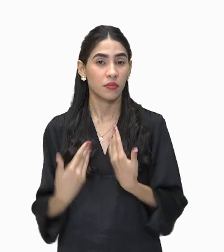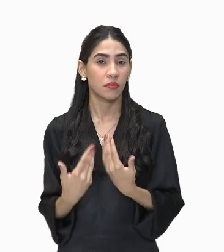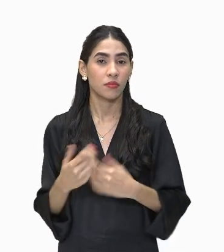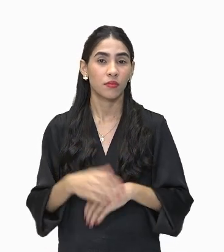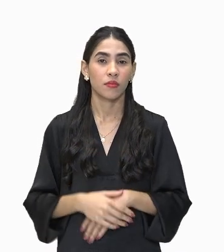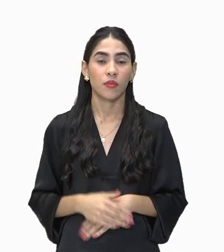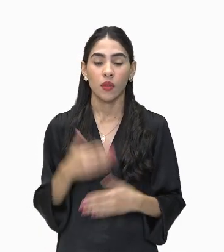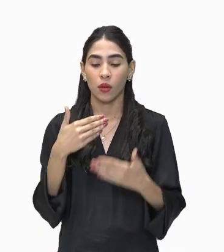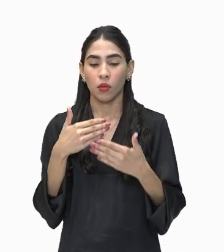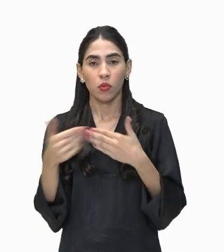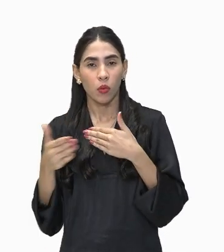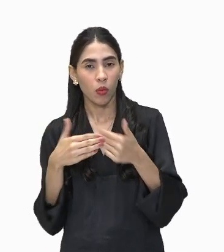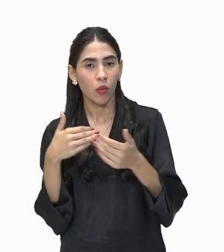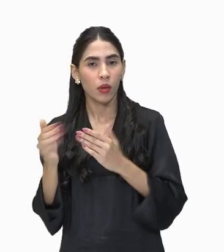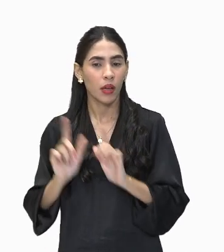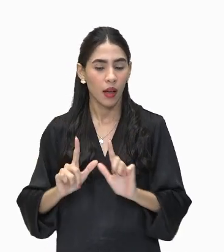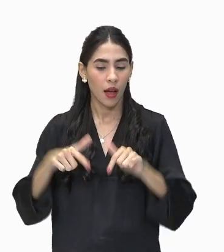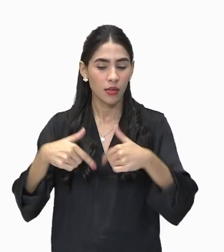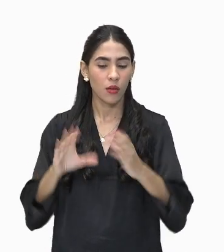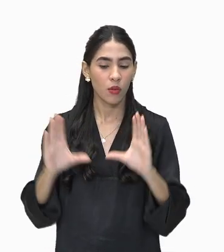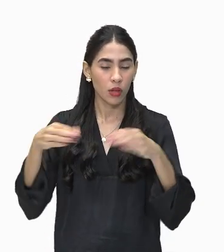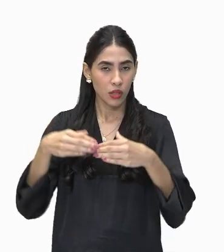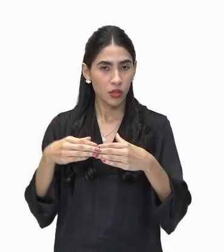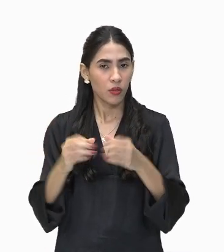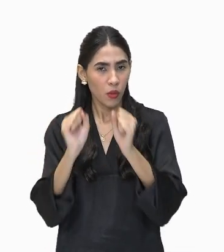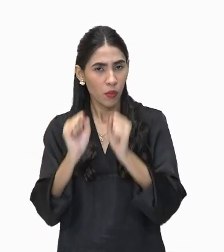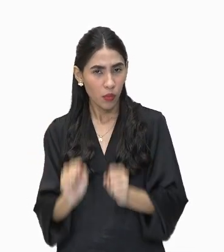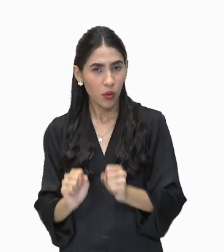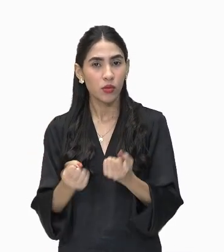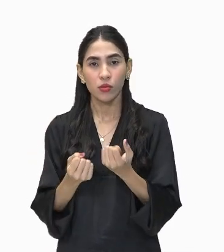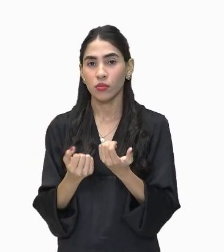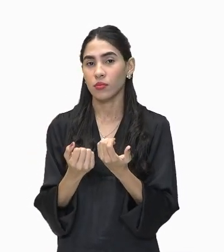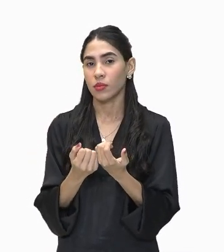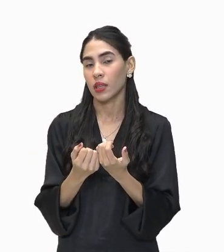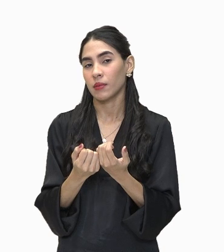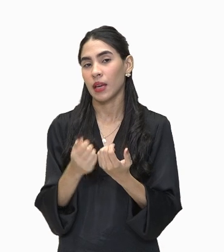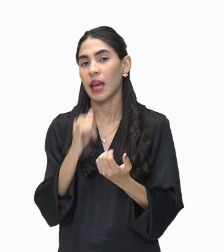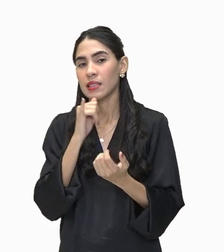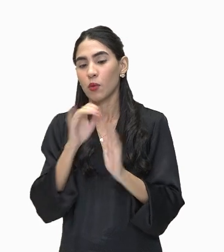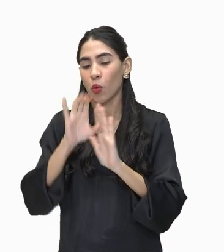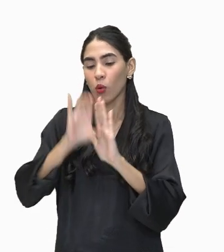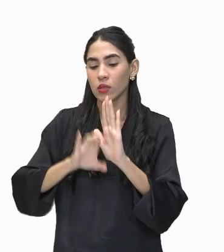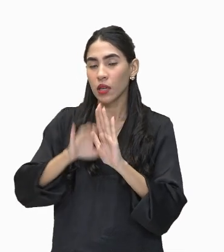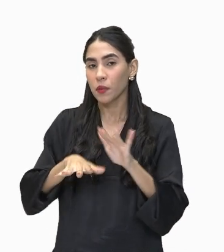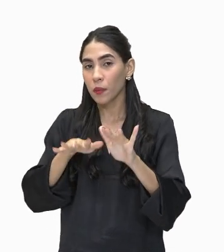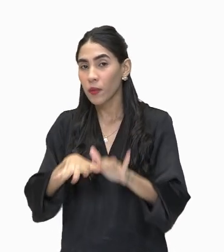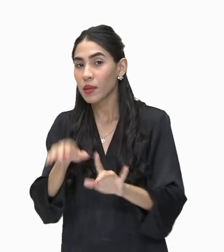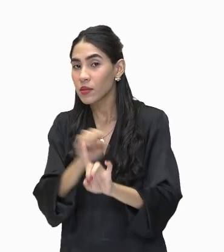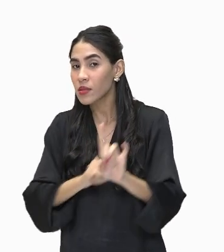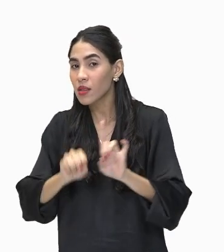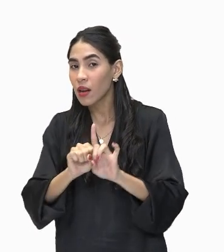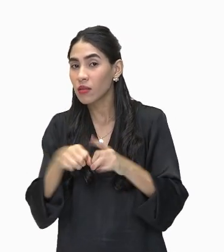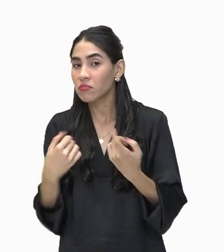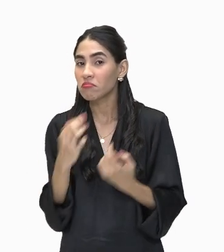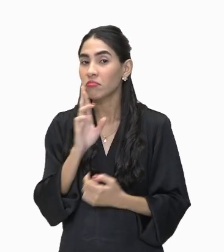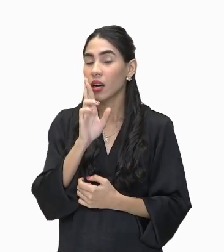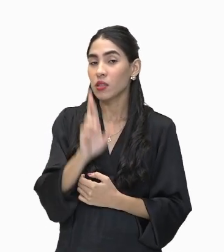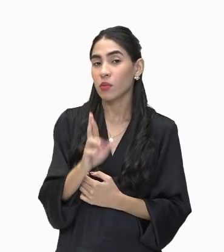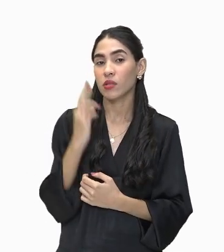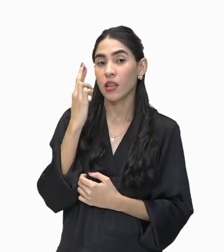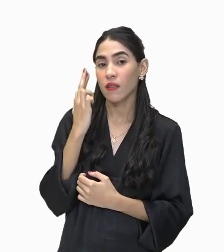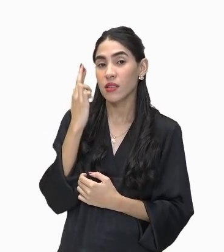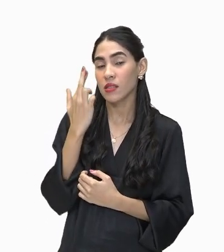Qualquer ação coletiva pode ser classificada como movimento social? A resposta, dos